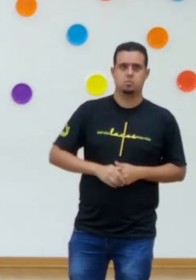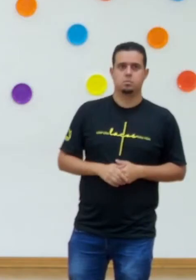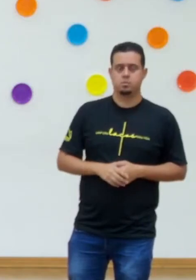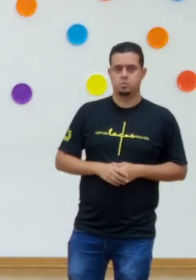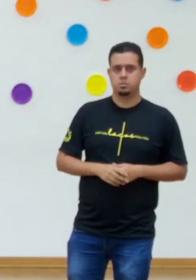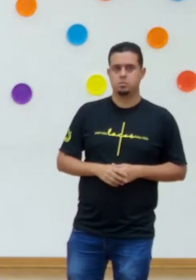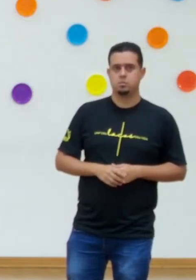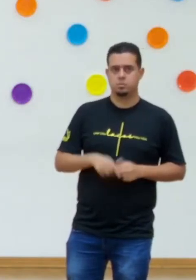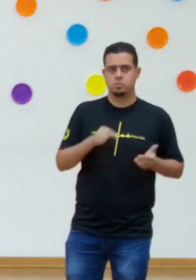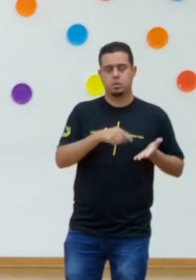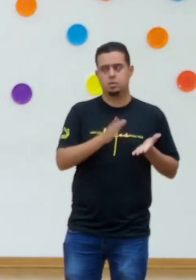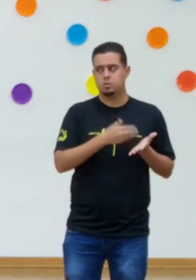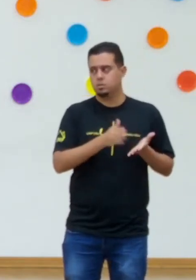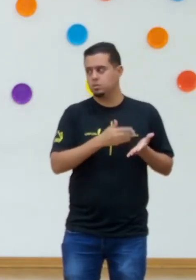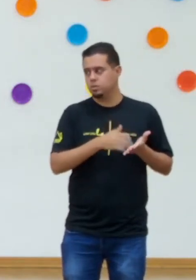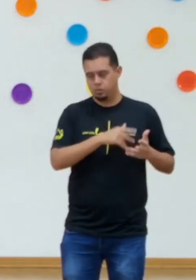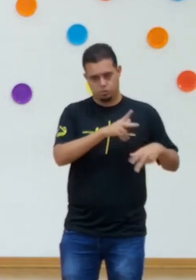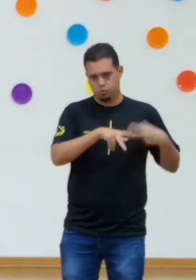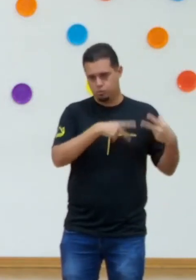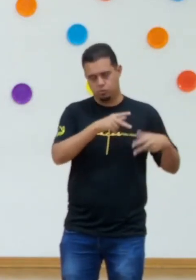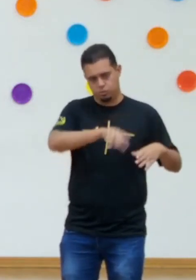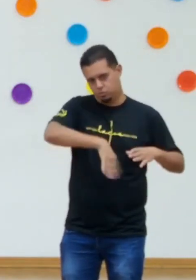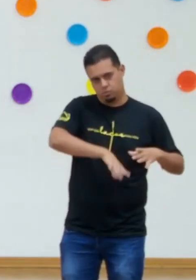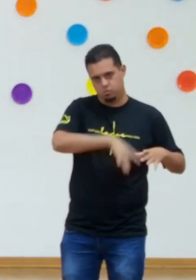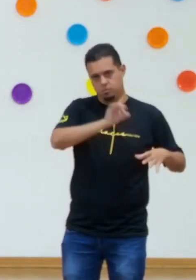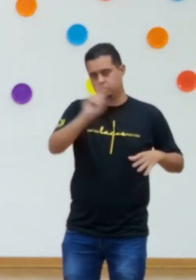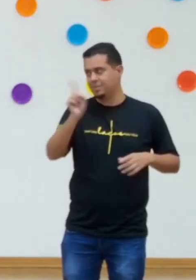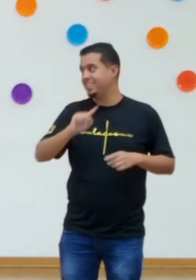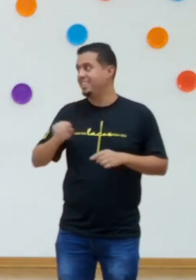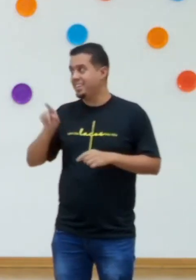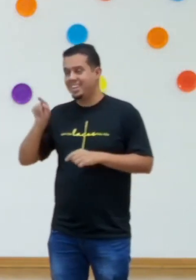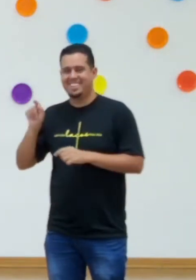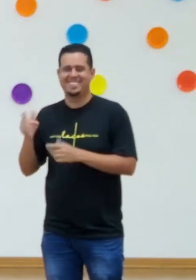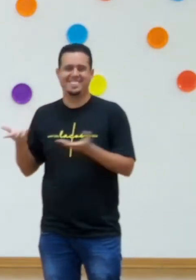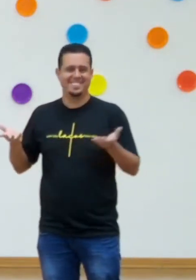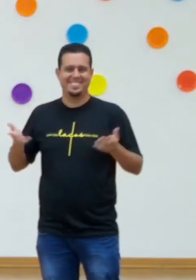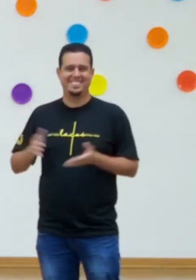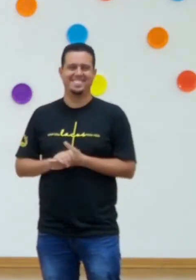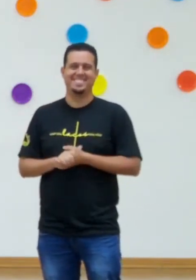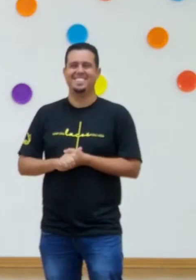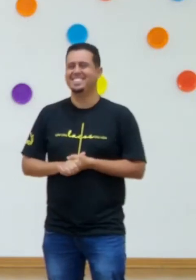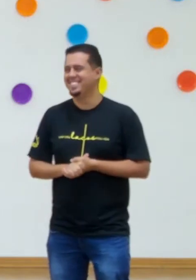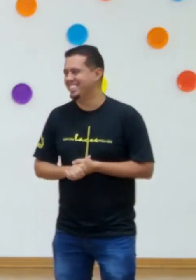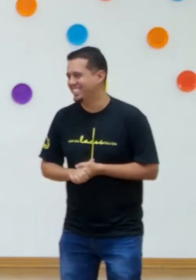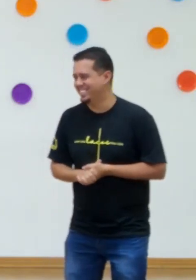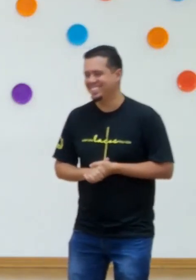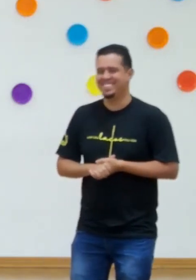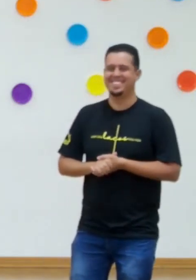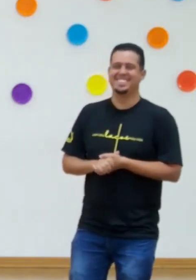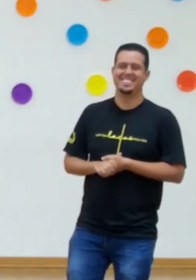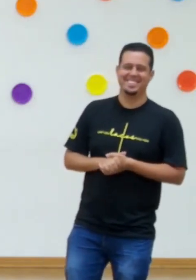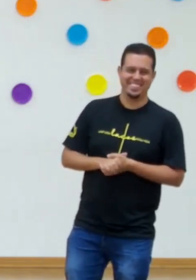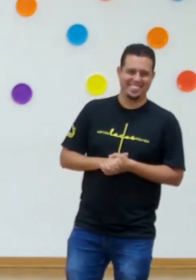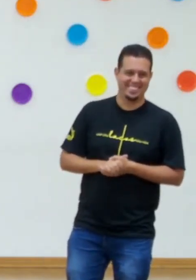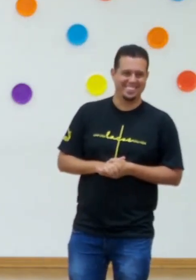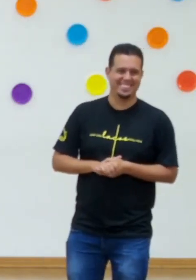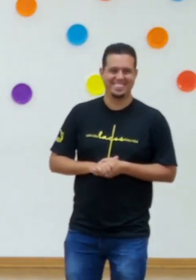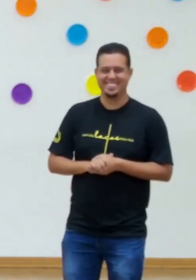E esse livro não está sendo sorteado, está sendo sorteado esse aqui, que eu não li. Calma.